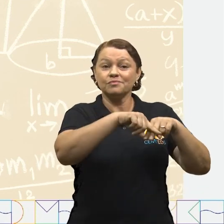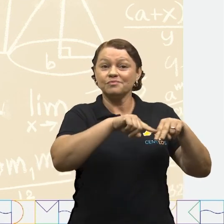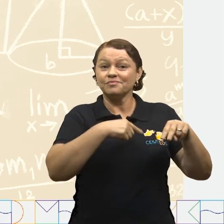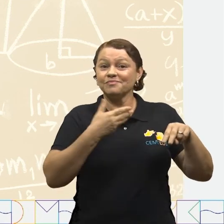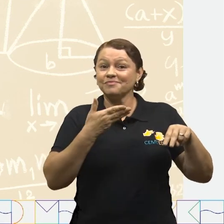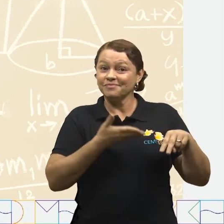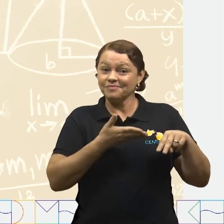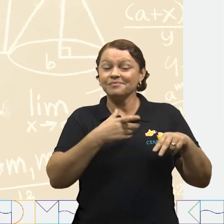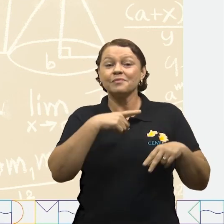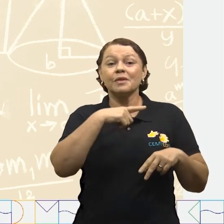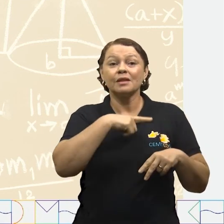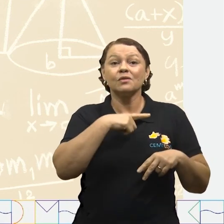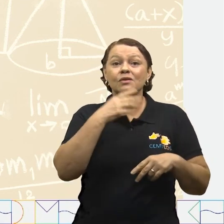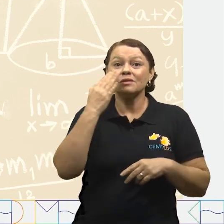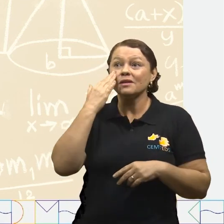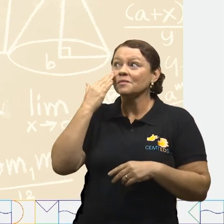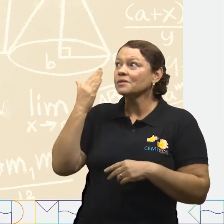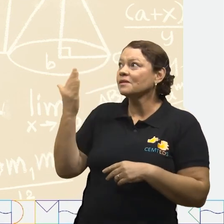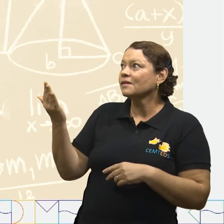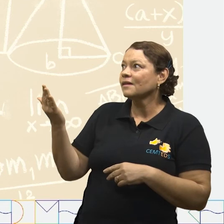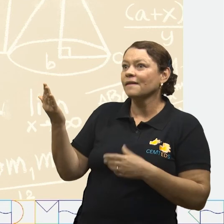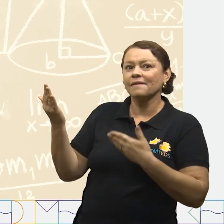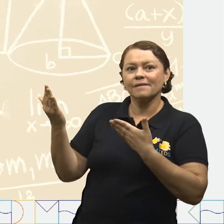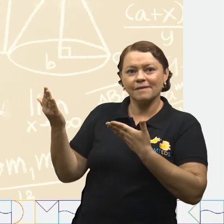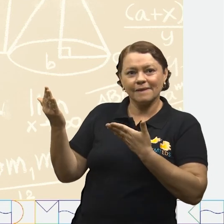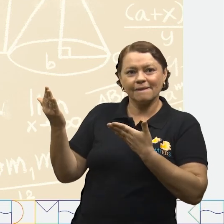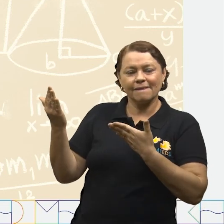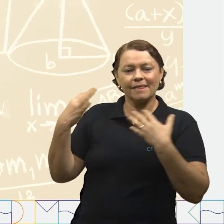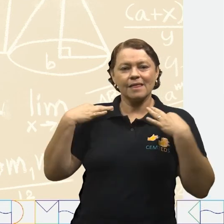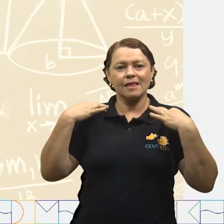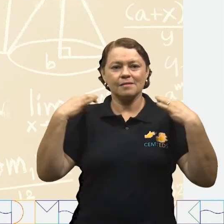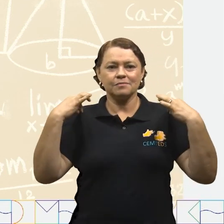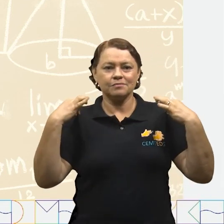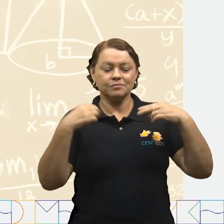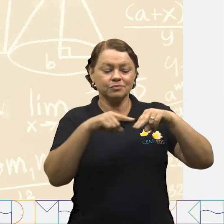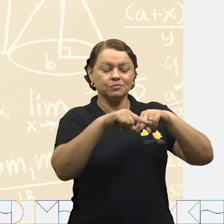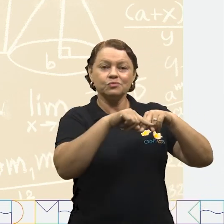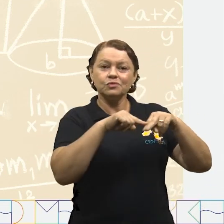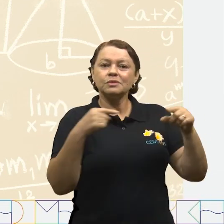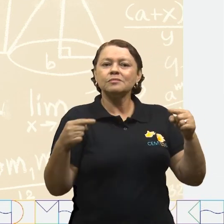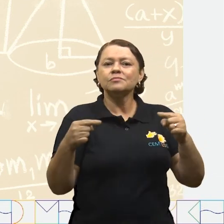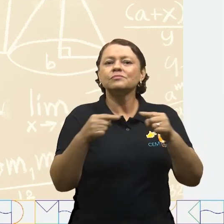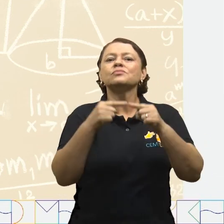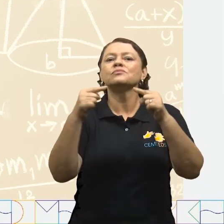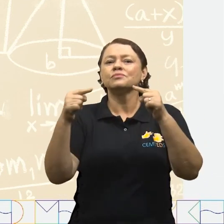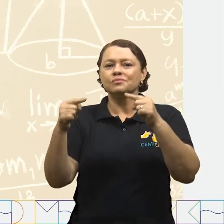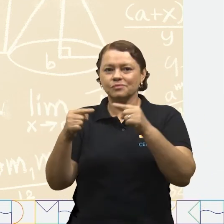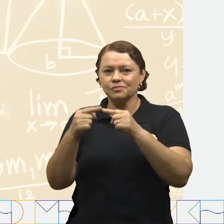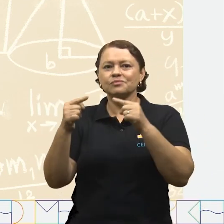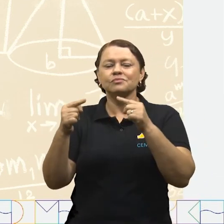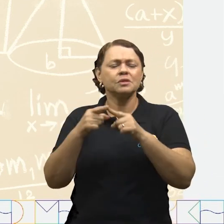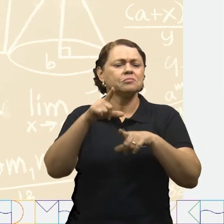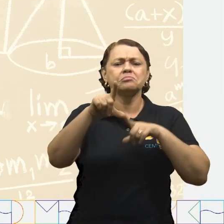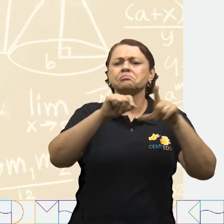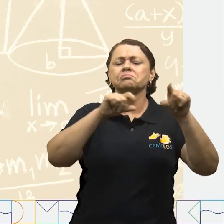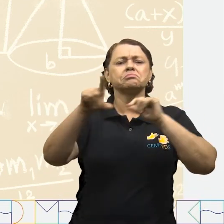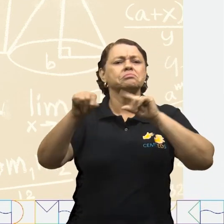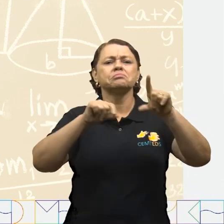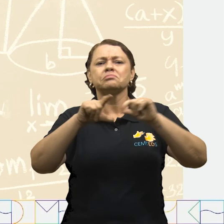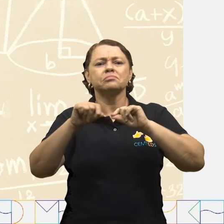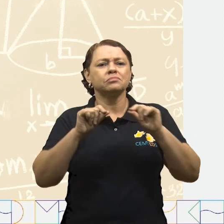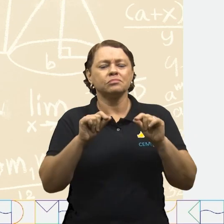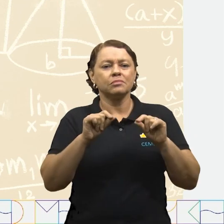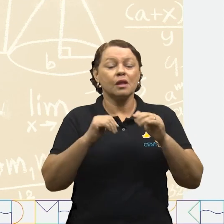bermudas nós temos aí você pode ver bermudas e camisas combinando e são combinações aleatórias